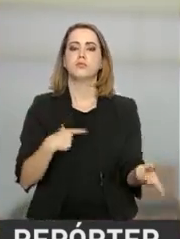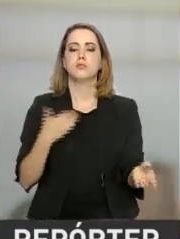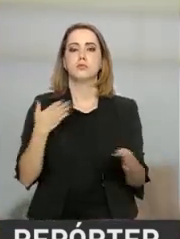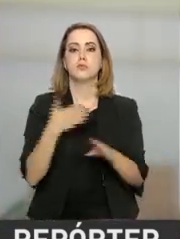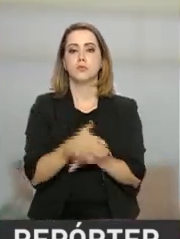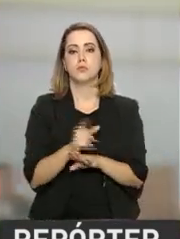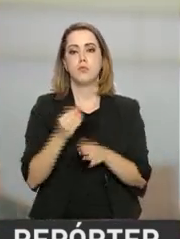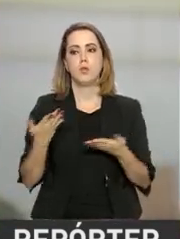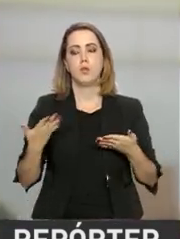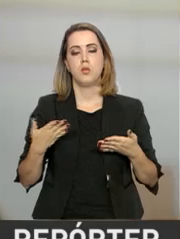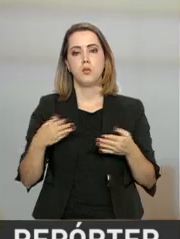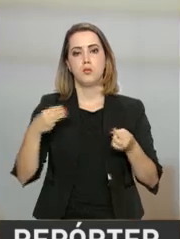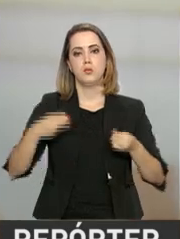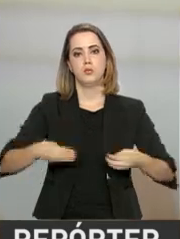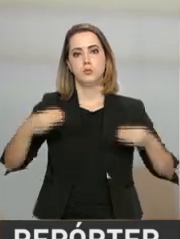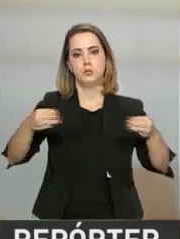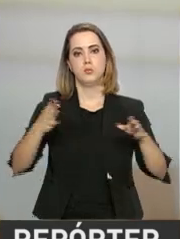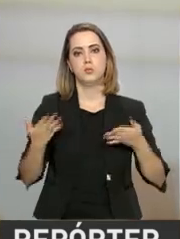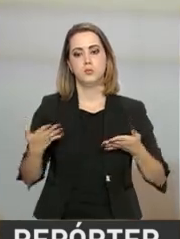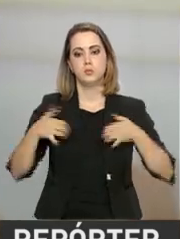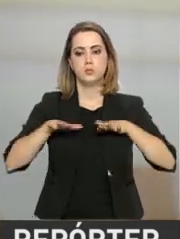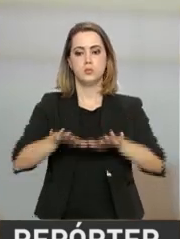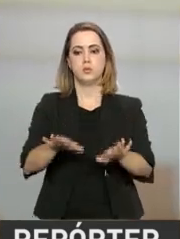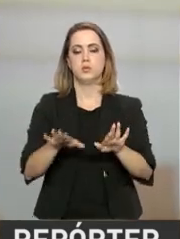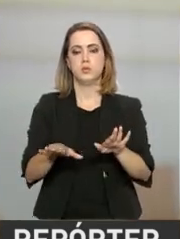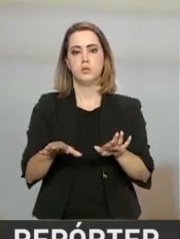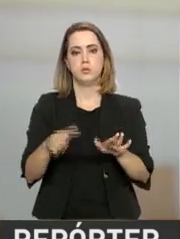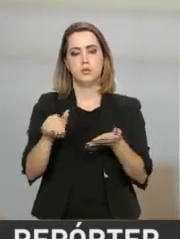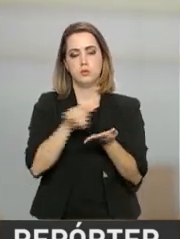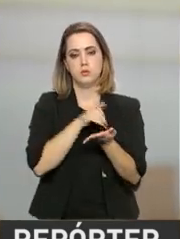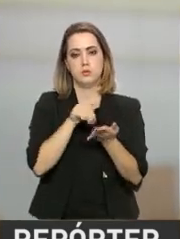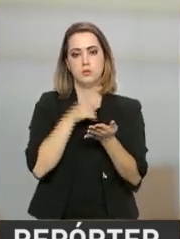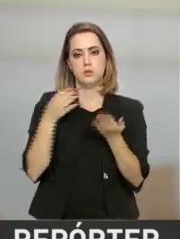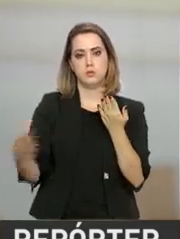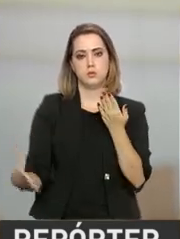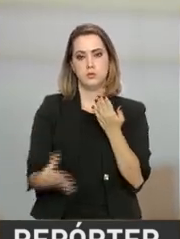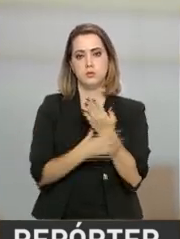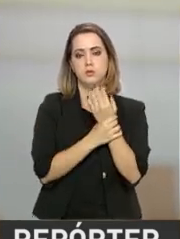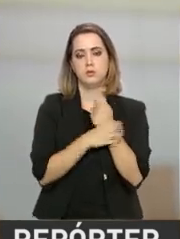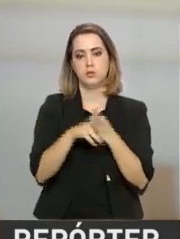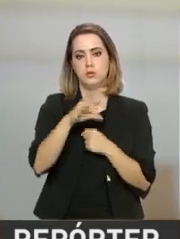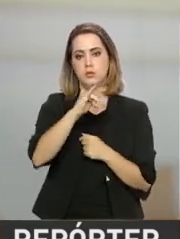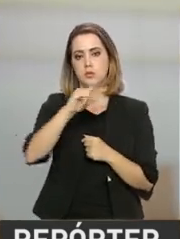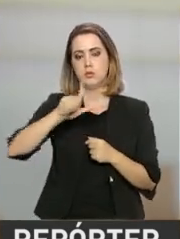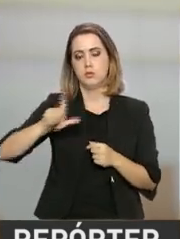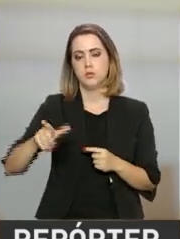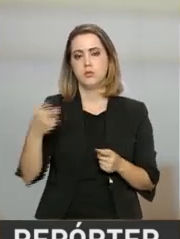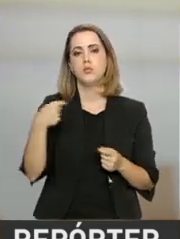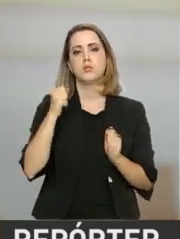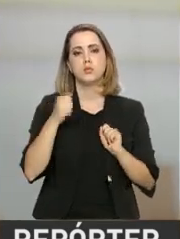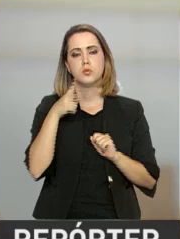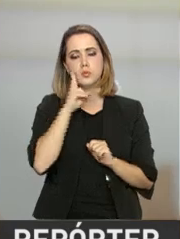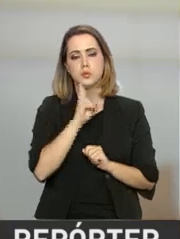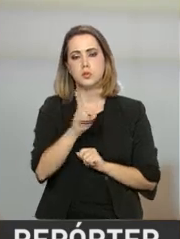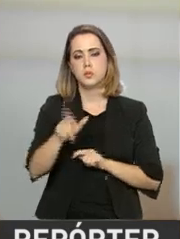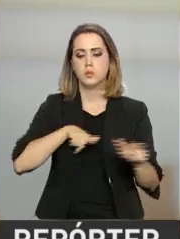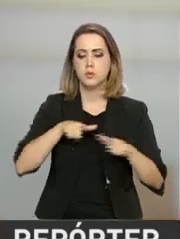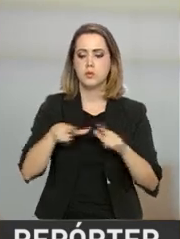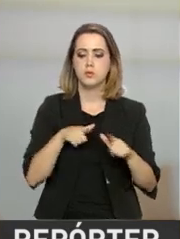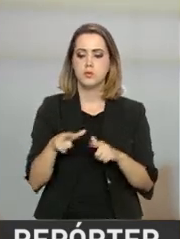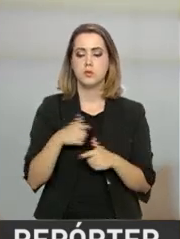Ministério da Integração Nacional lá na secretaria nacional de Defesa Civil para que a gente possa verificar quais são as próximas ações que poderão ser feitas